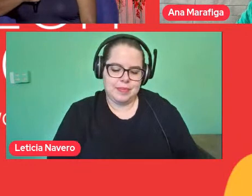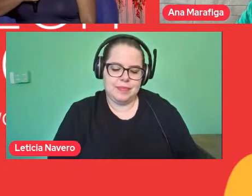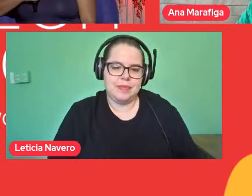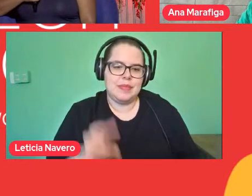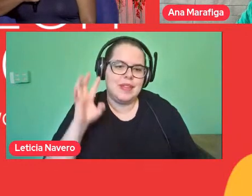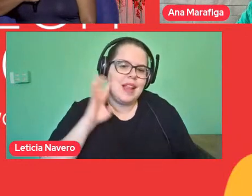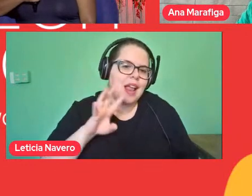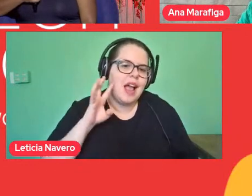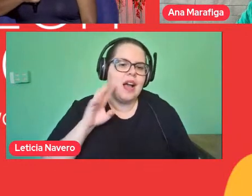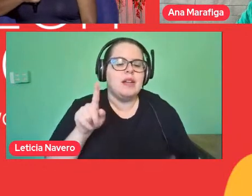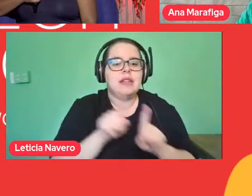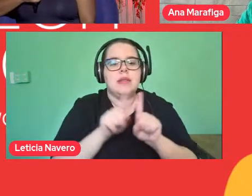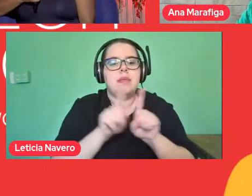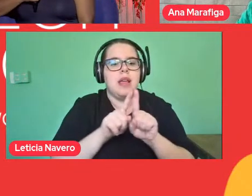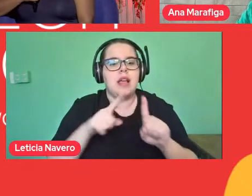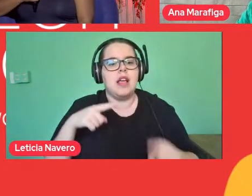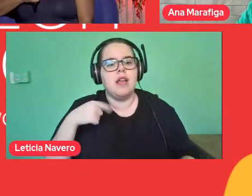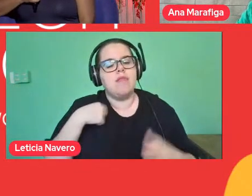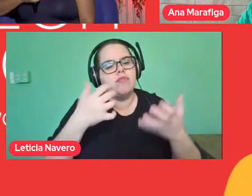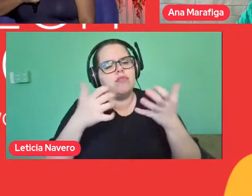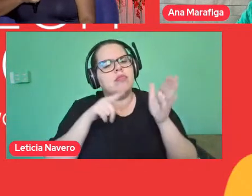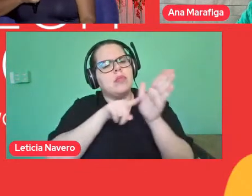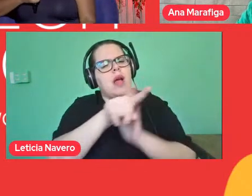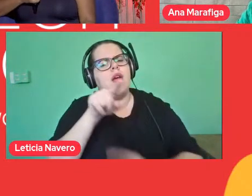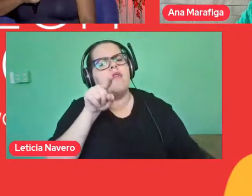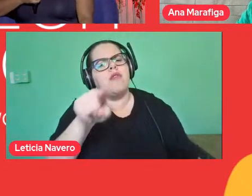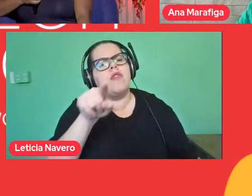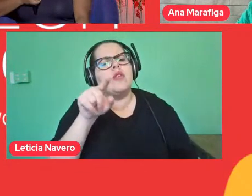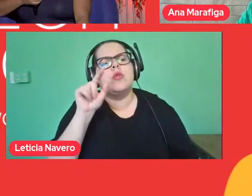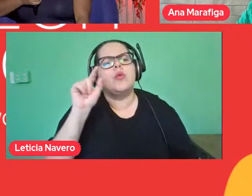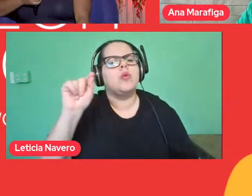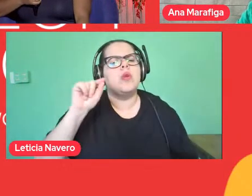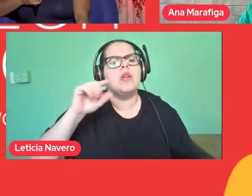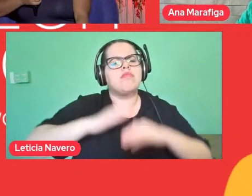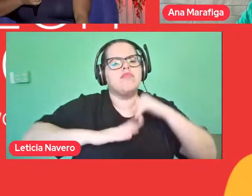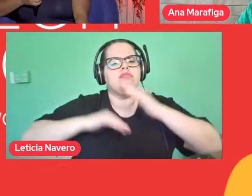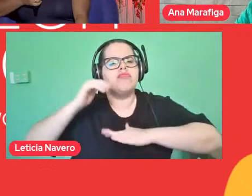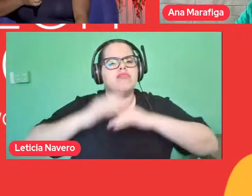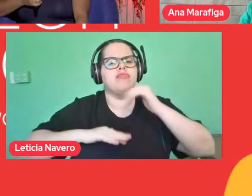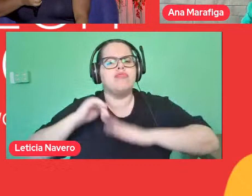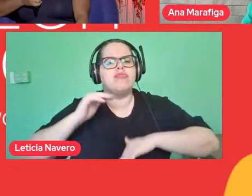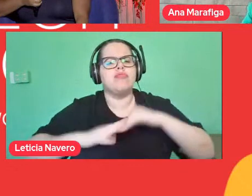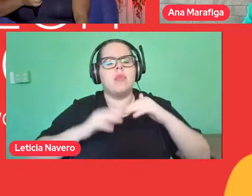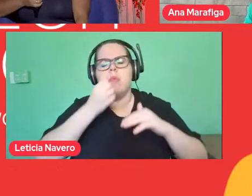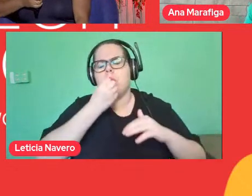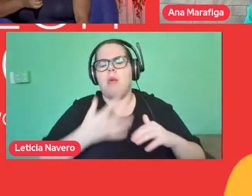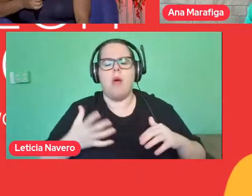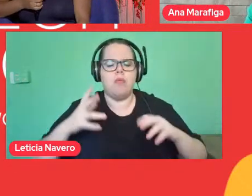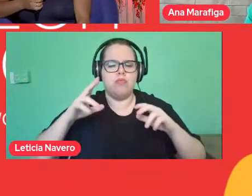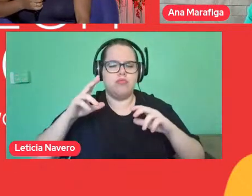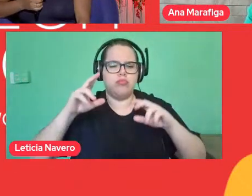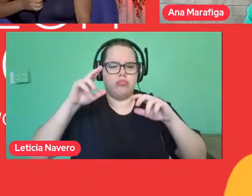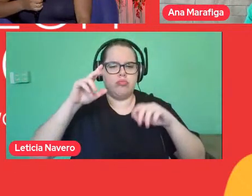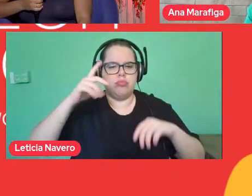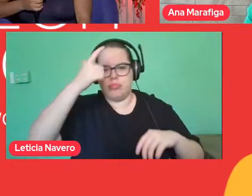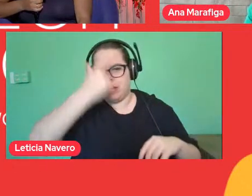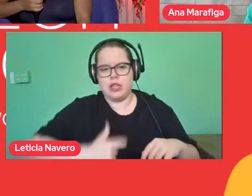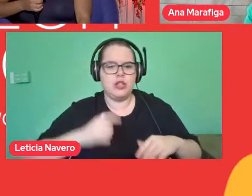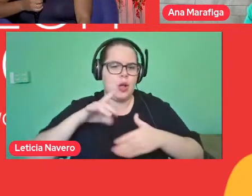Bacana. E eu queria saber de você, Daya, quais os skills que formam uma boa pessoa líder?